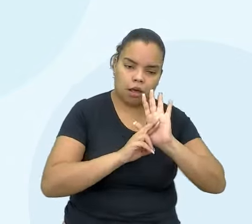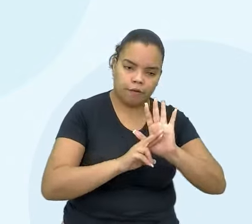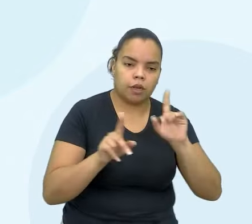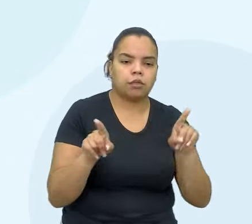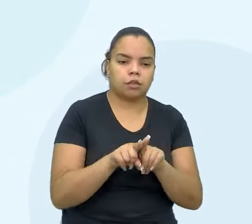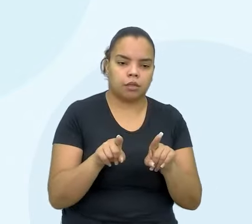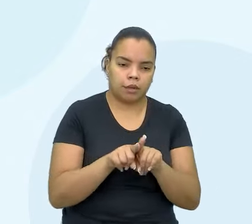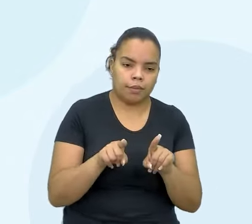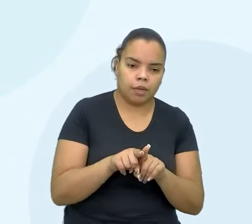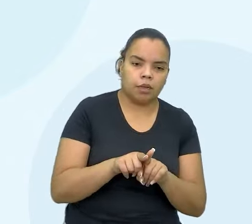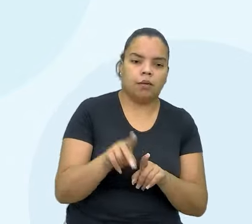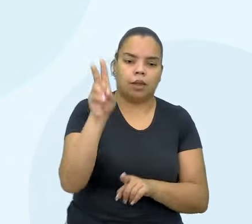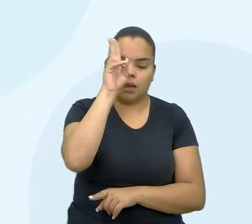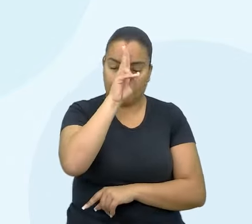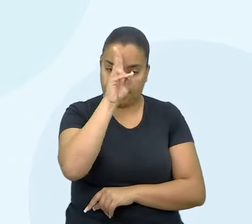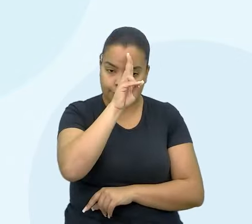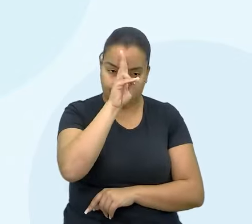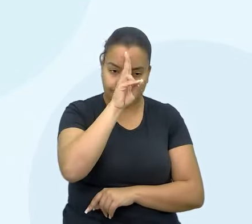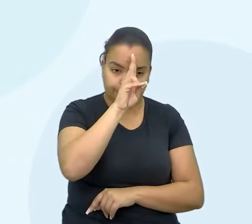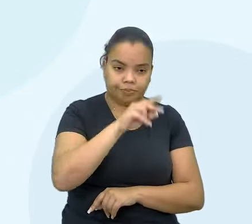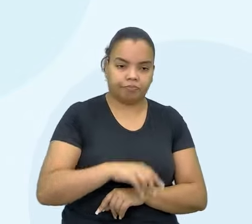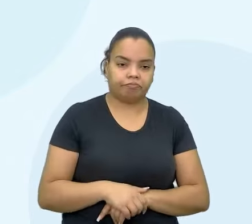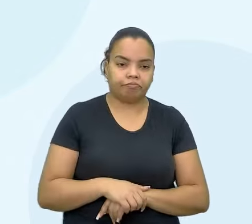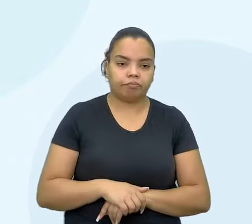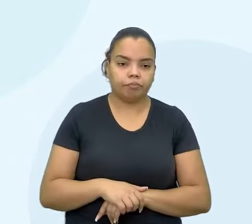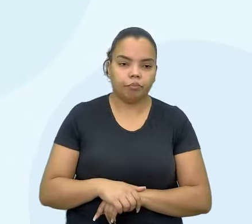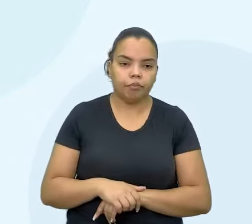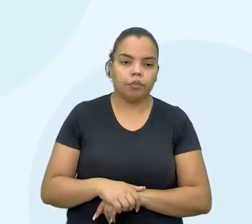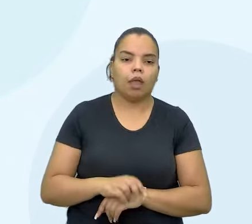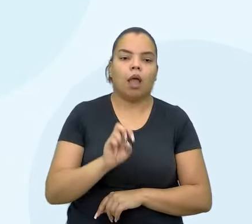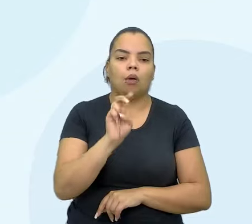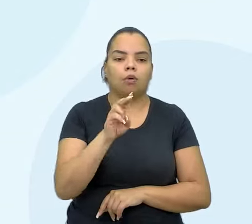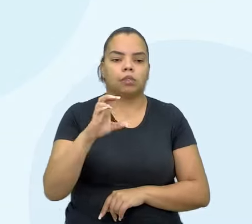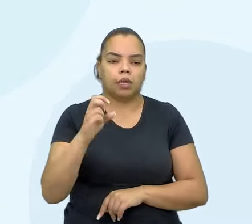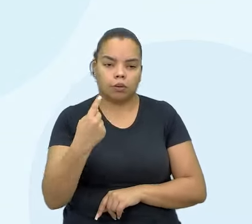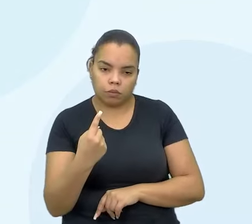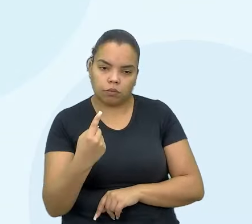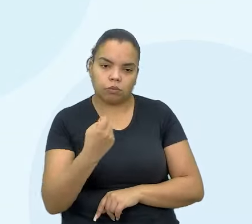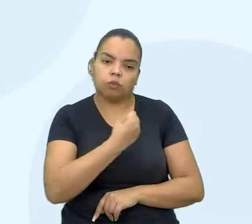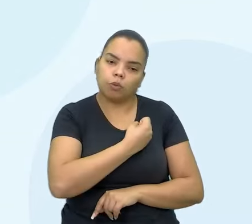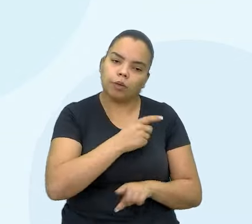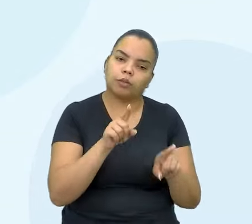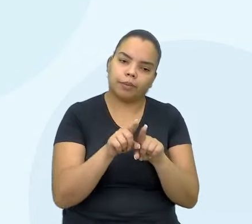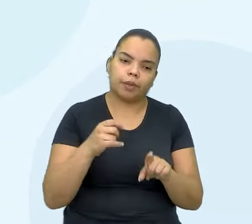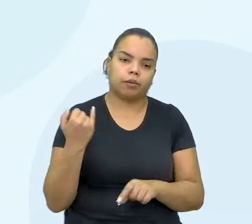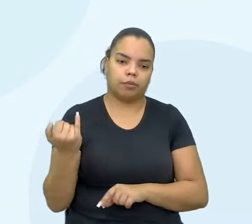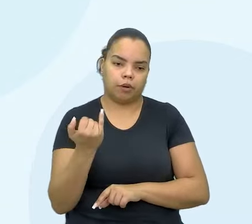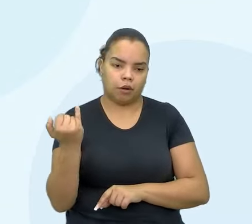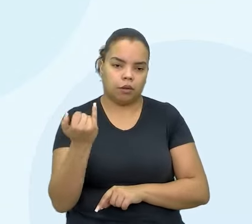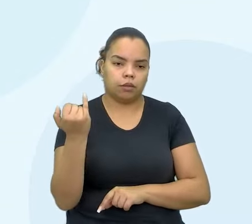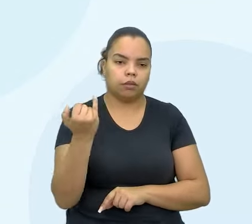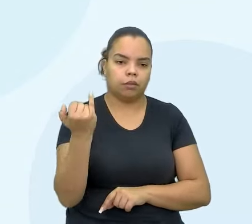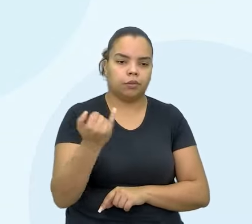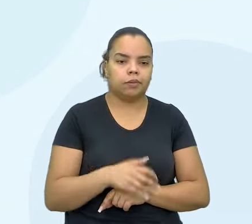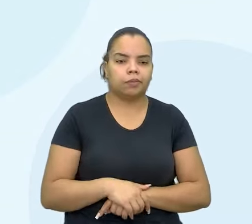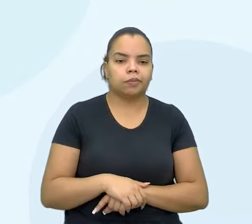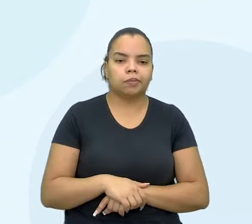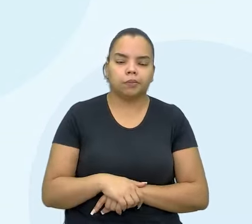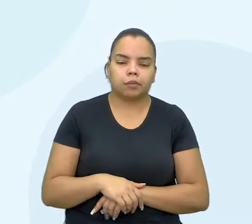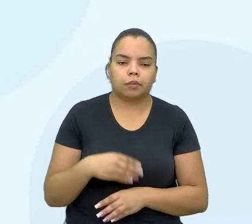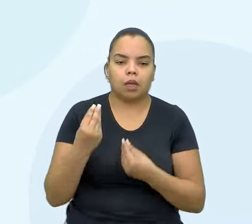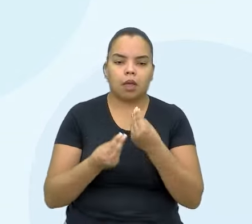estar retomando, né, aliás, a unidade curricular 1, Números também importam, que é a unidade que nós